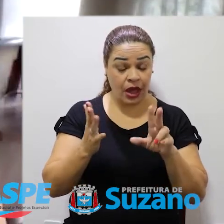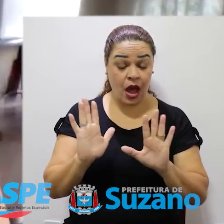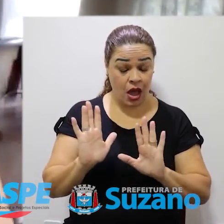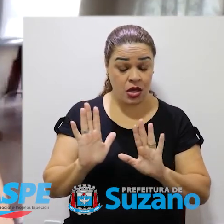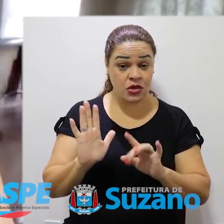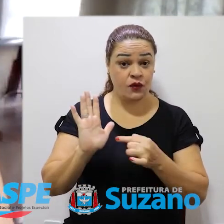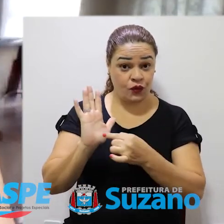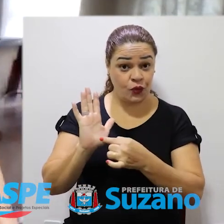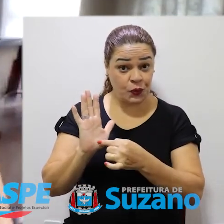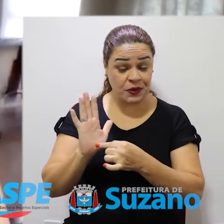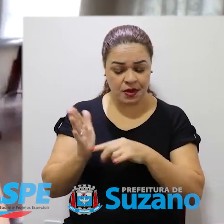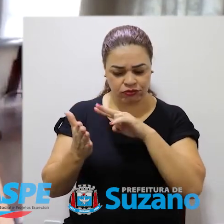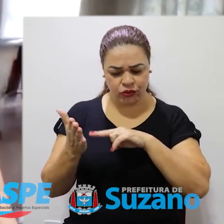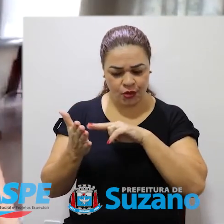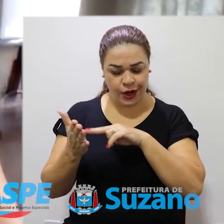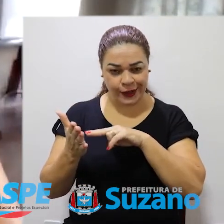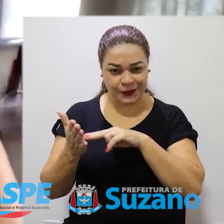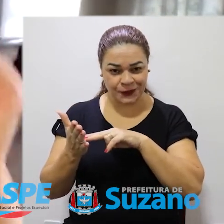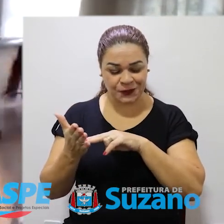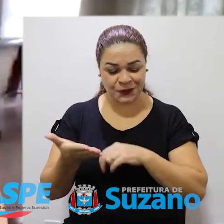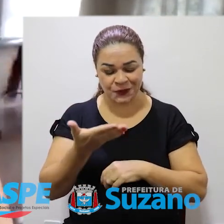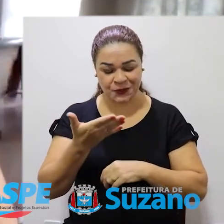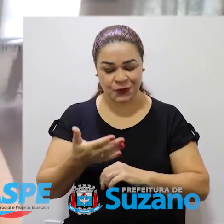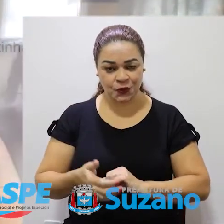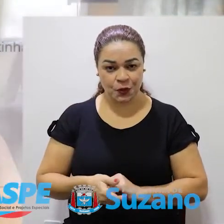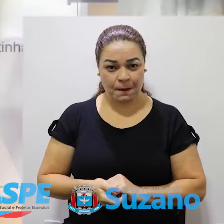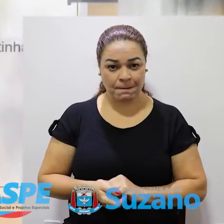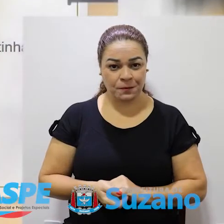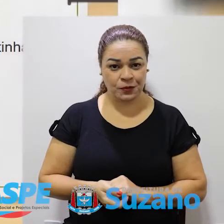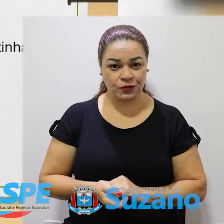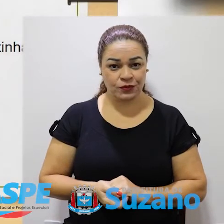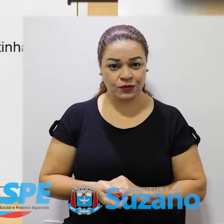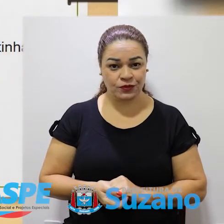luz, mas só para eu poder ler, senão eu não consigo ler.